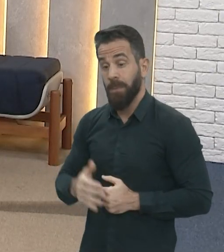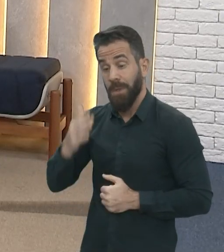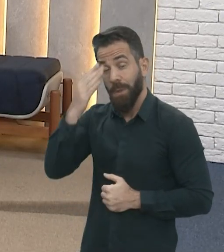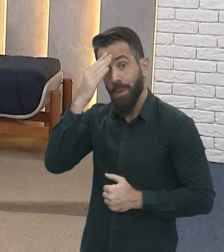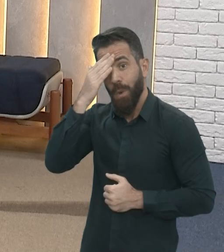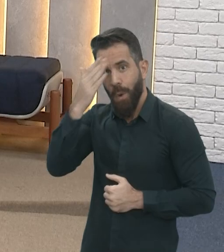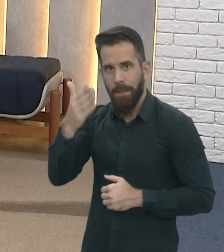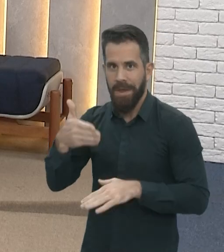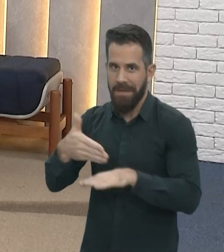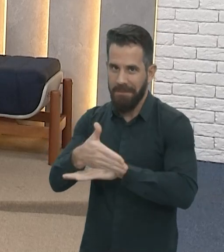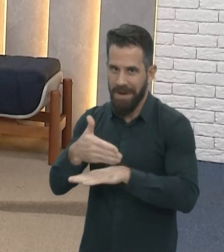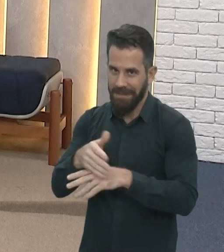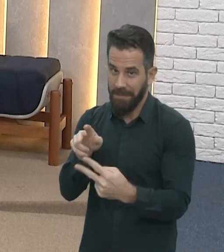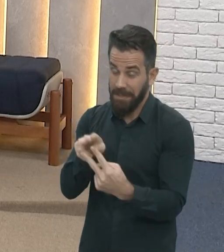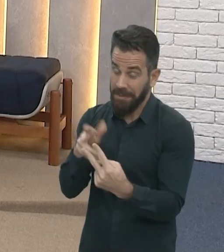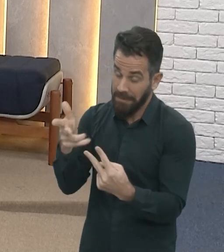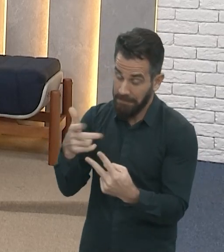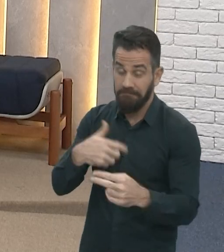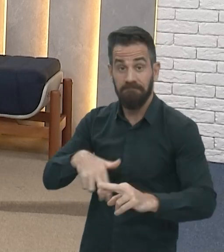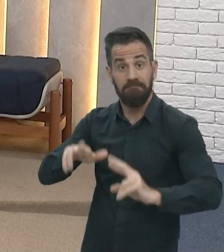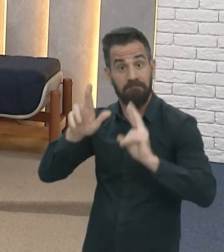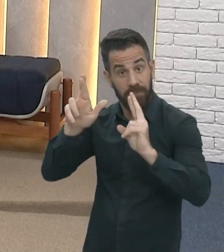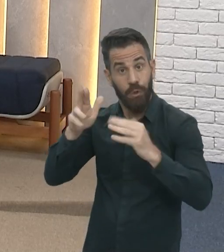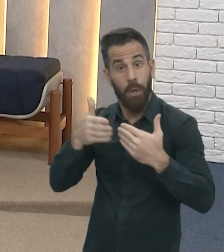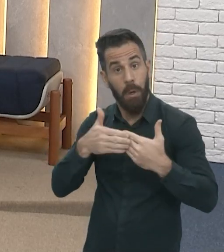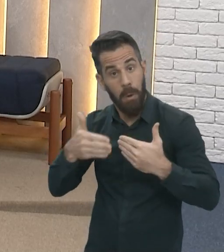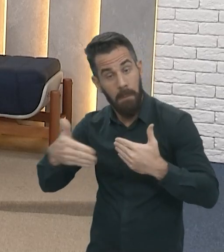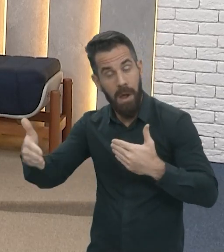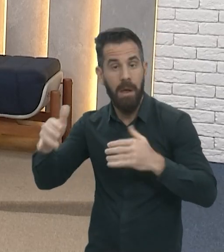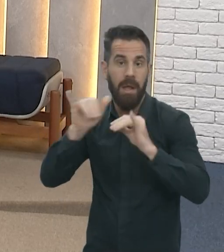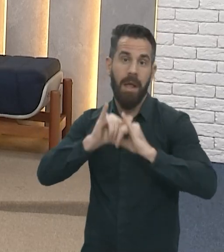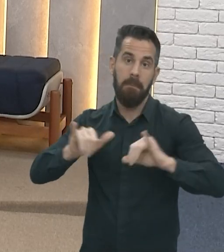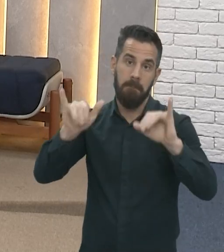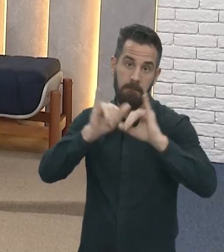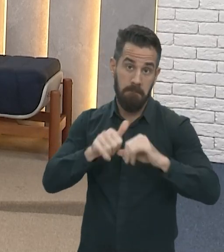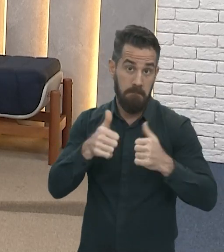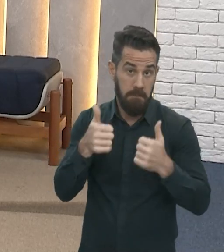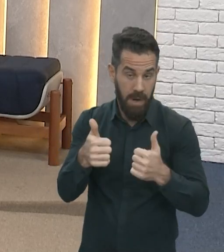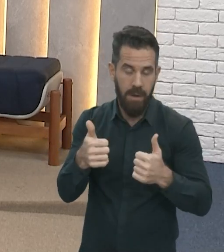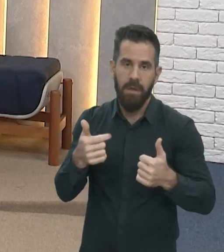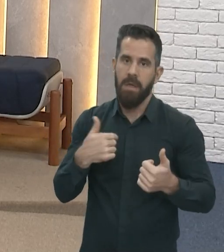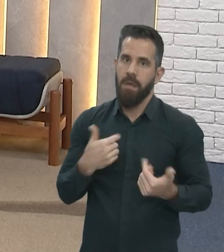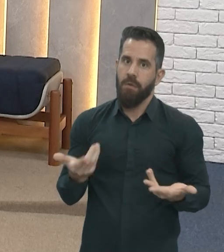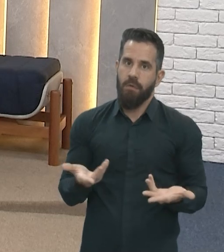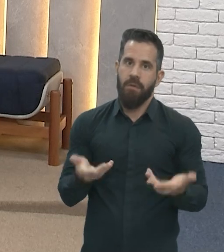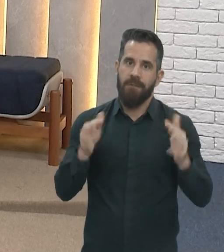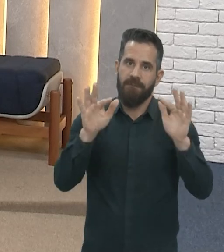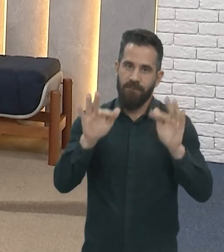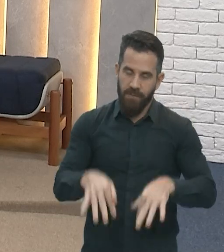com a gente. Desejando então uma boa campanha a todos e eu vou indo nessa, mas te espero